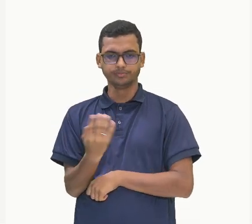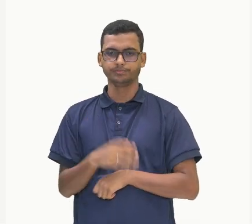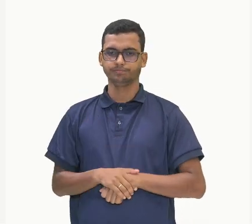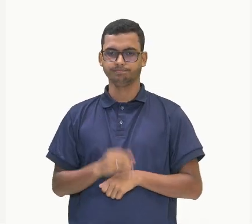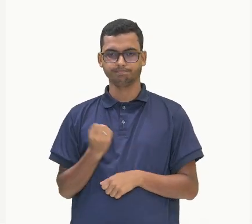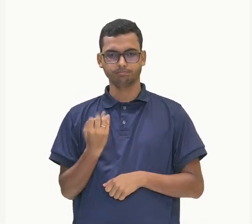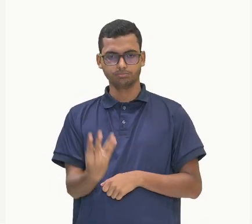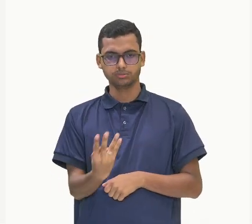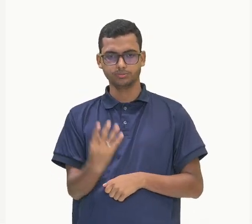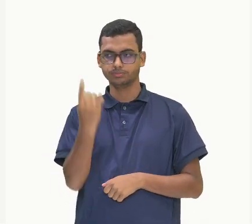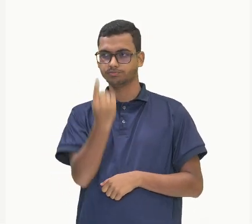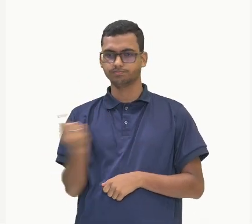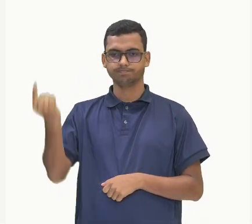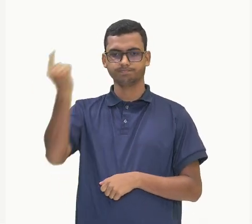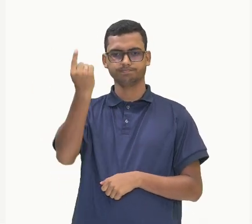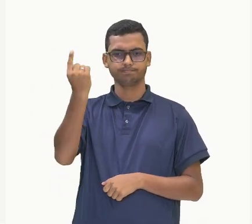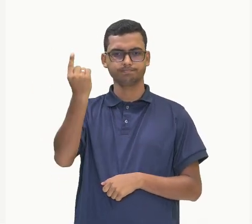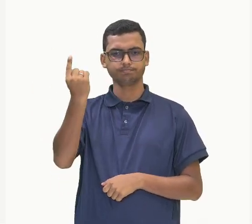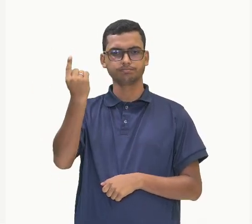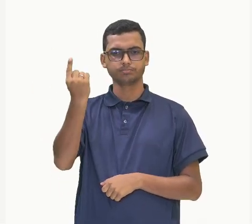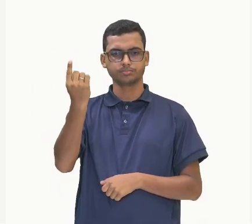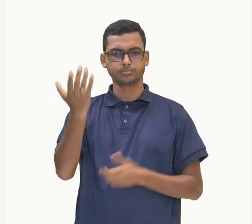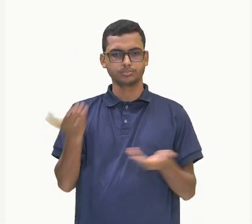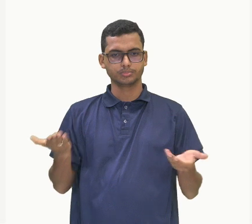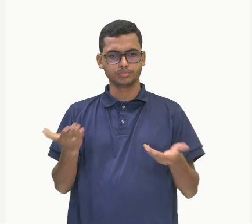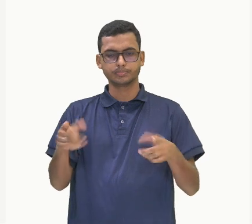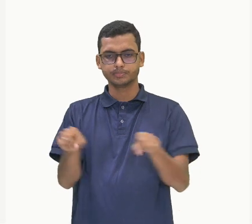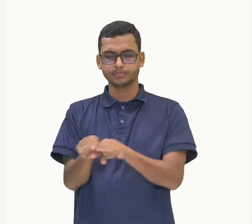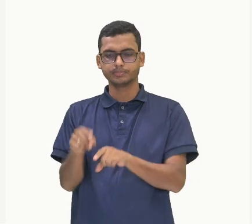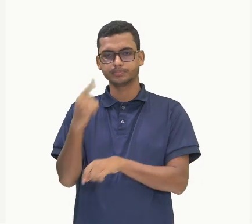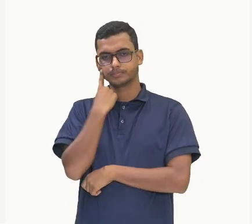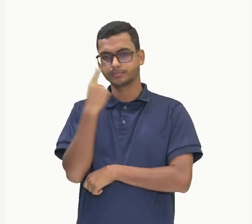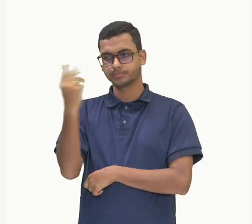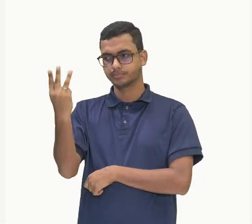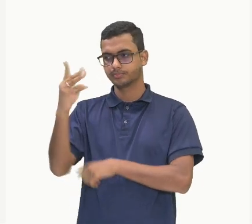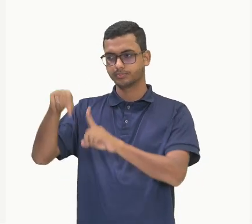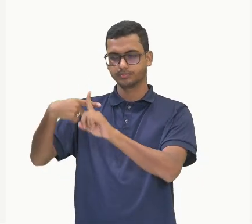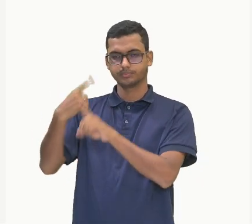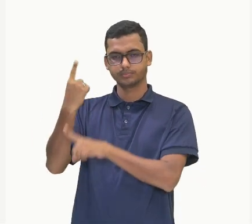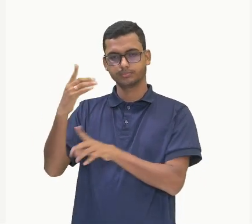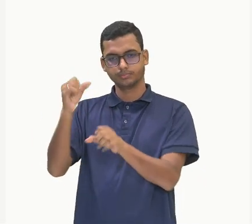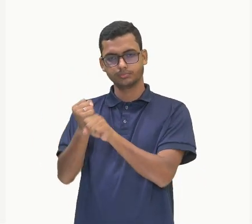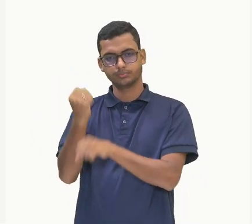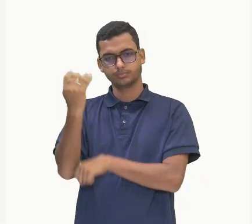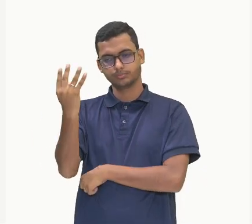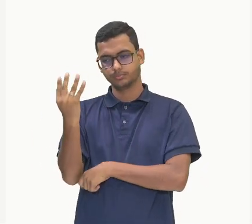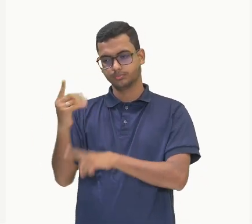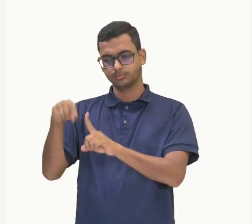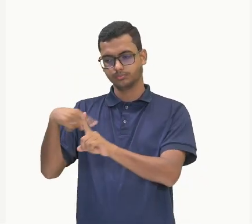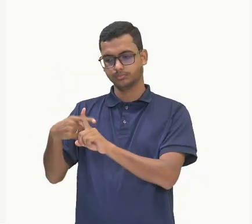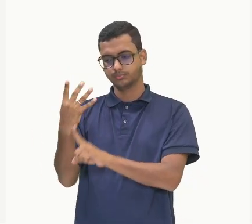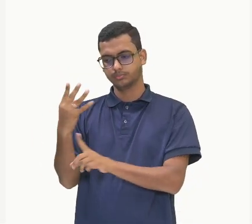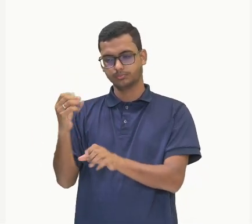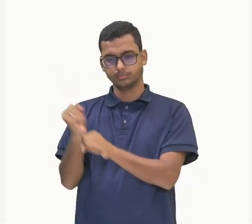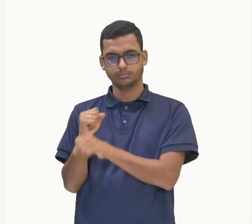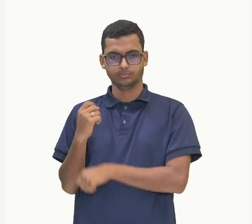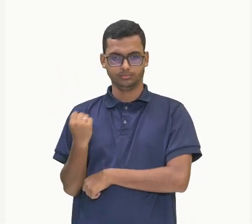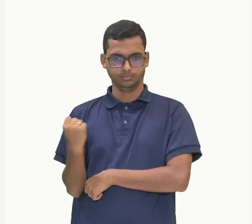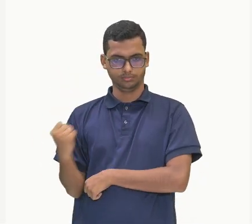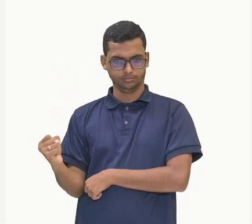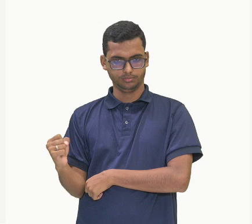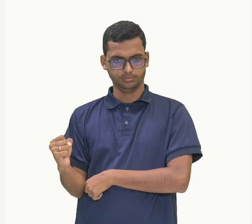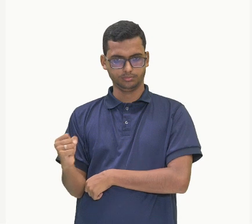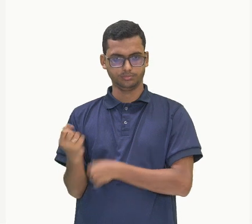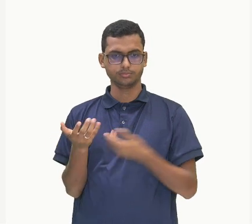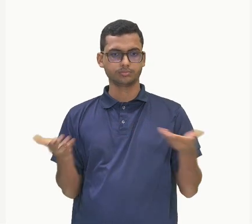4, 8. 2 mais 0, 2. E a vírgula, o que que